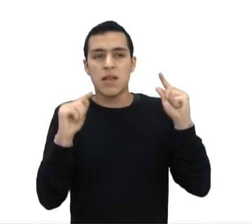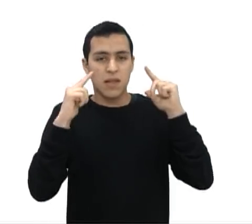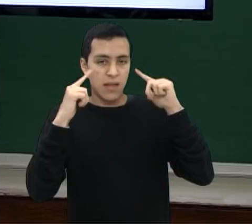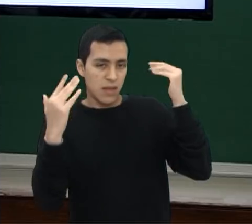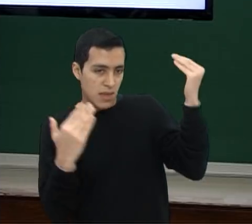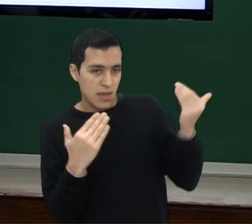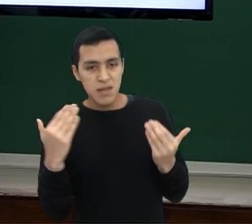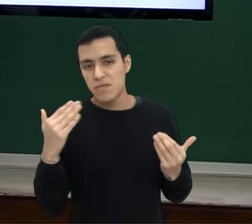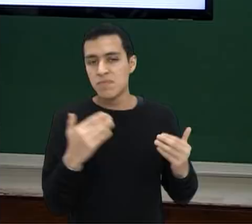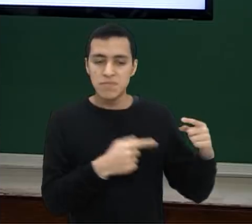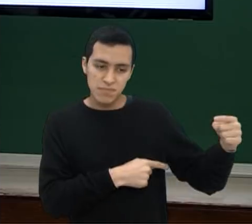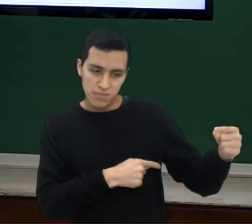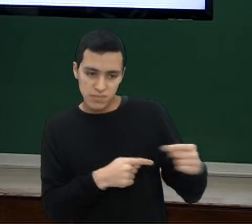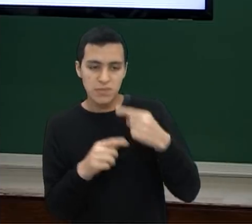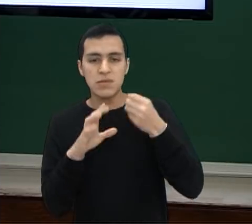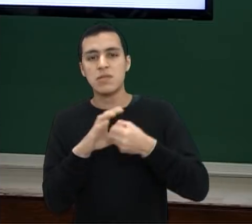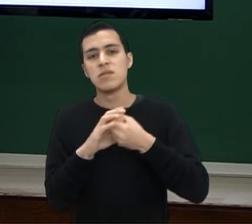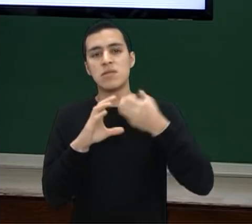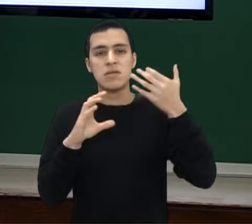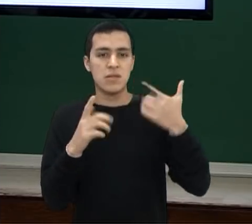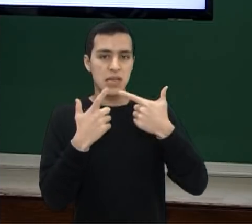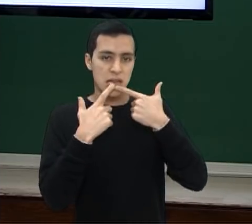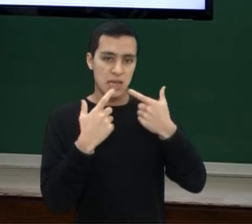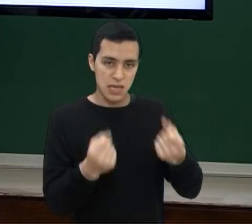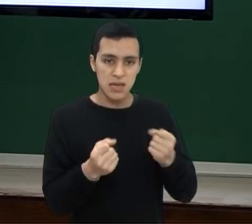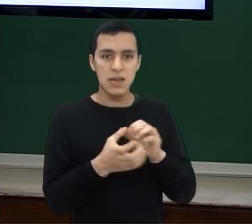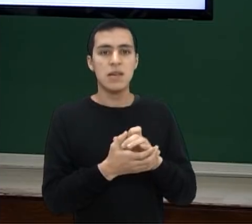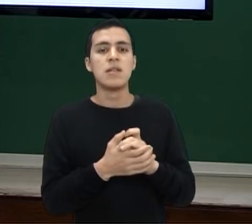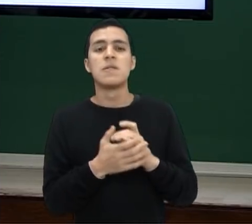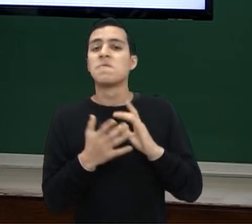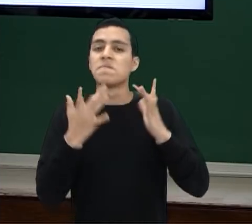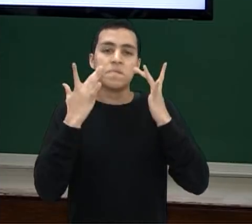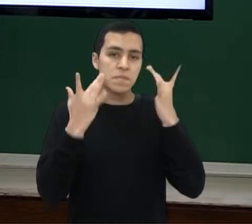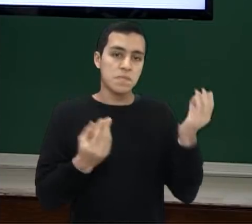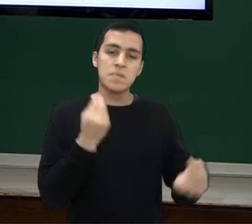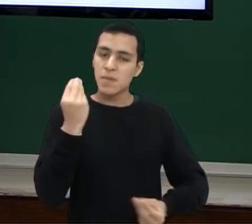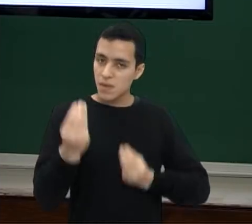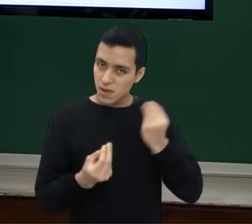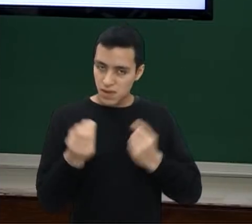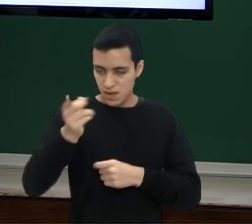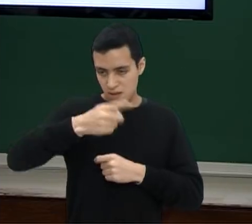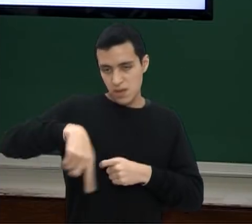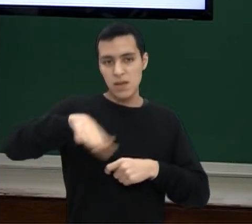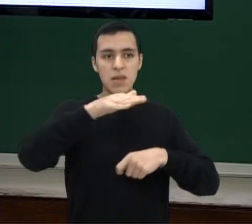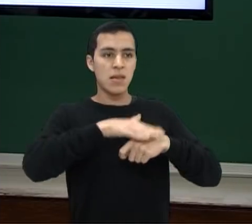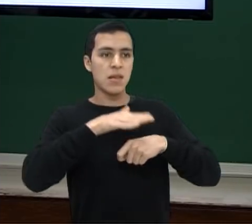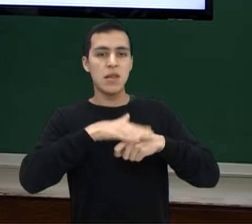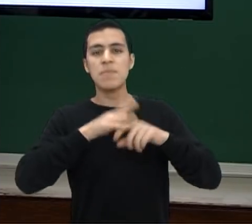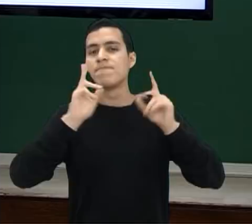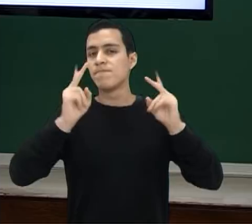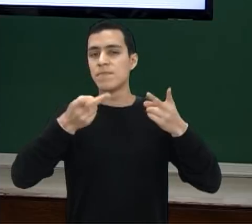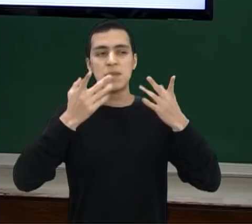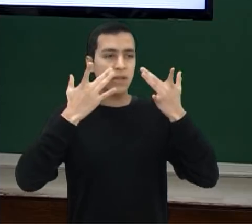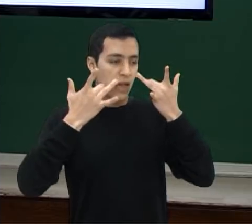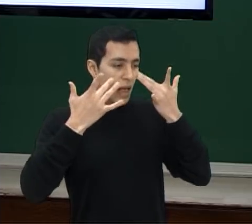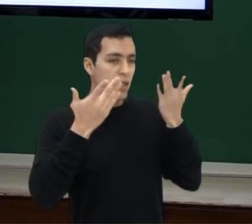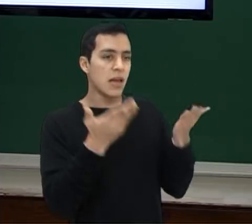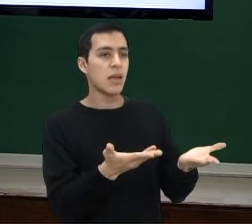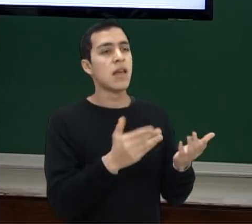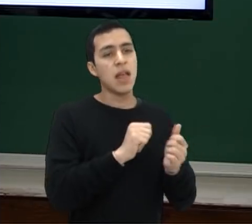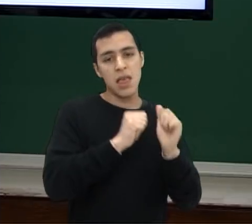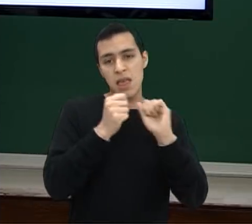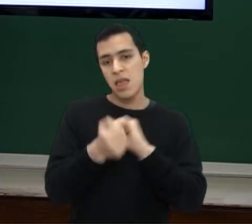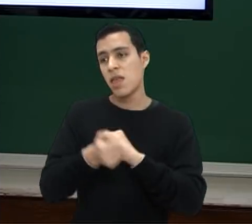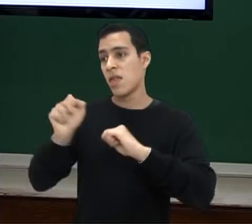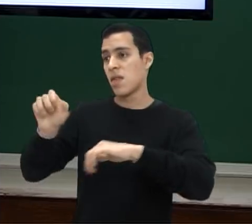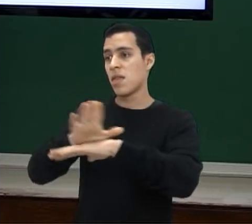um pouquinho dos aspectos ali linguísticos, né, numa peça teatral, e vocês também têm que essa mesma peça foi feita uma readaptação